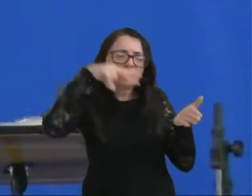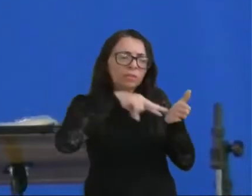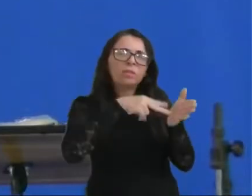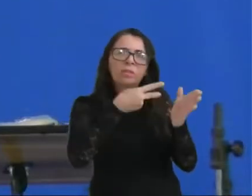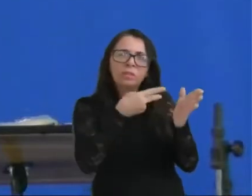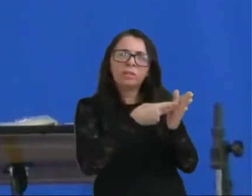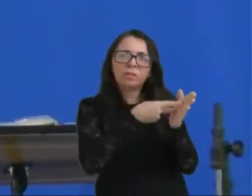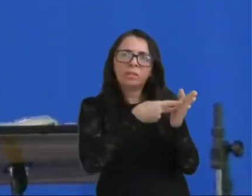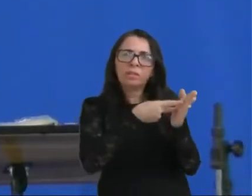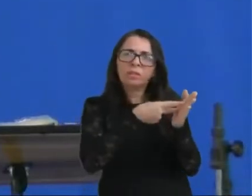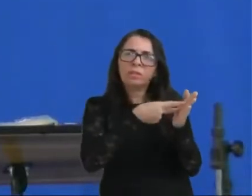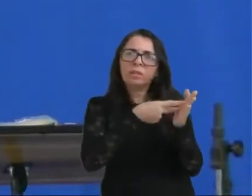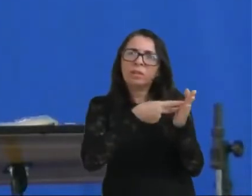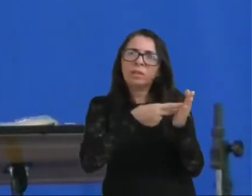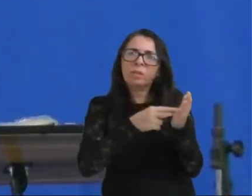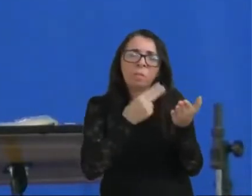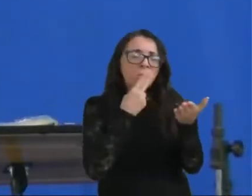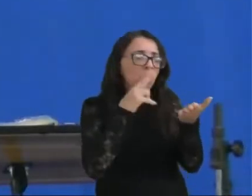nossos dias.